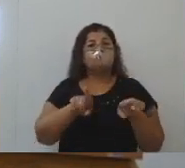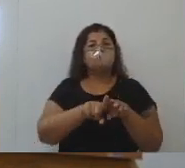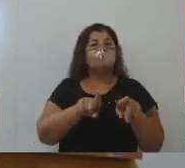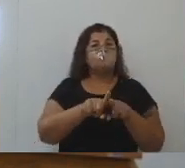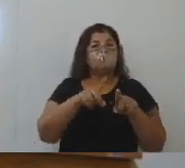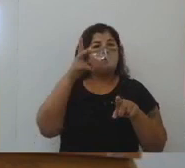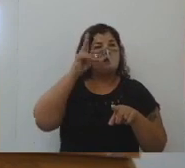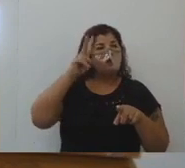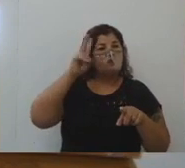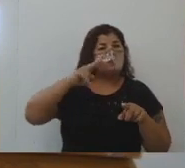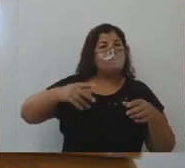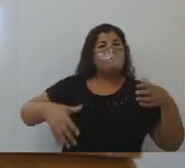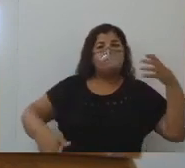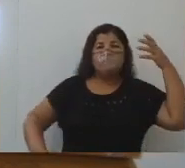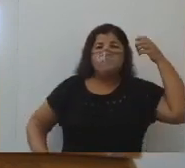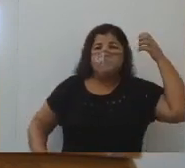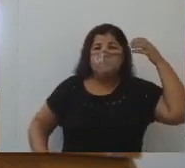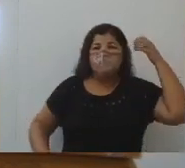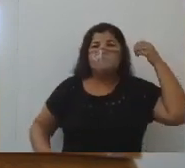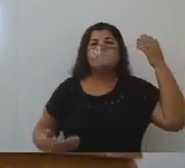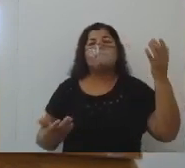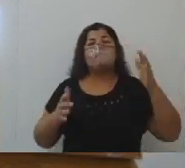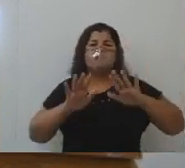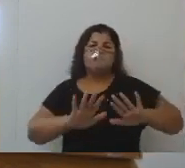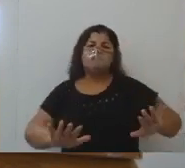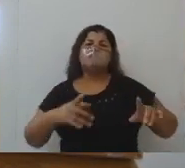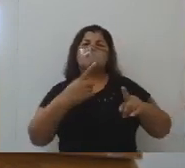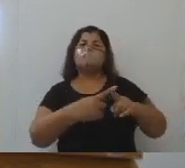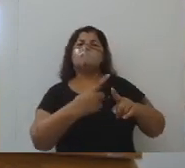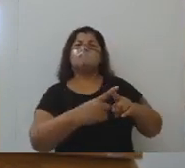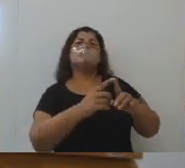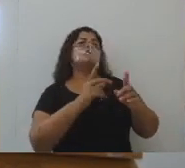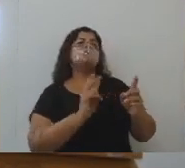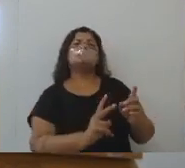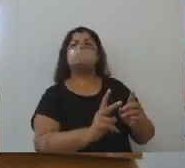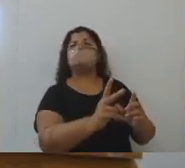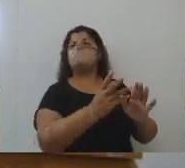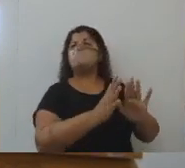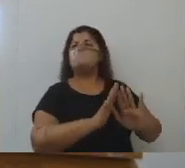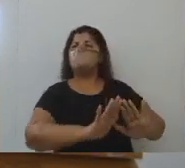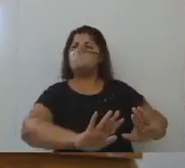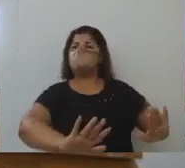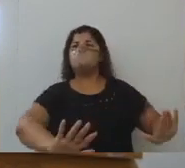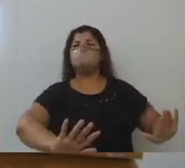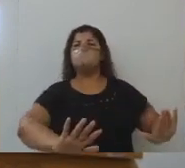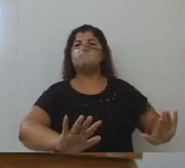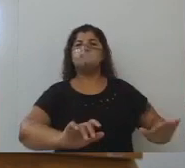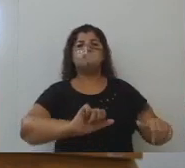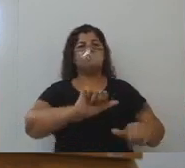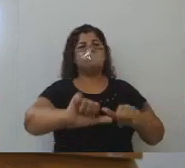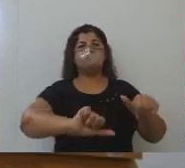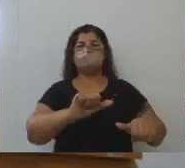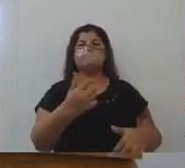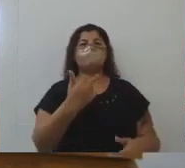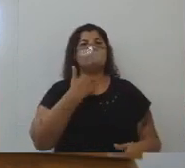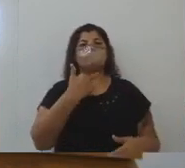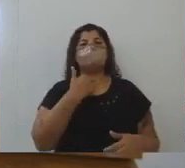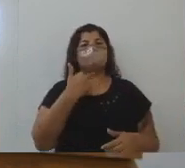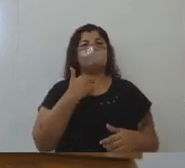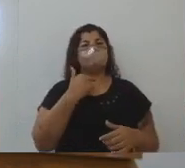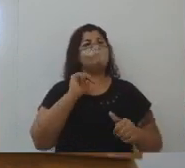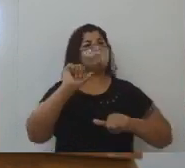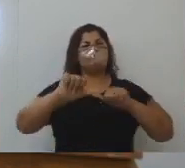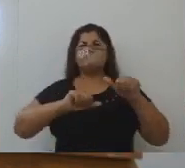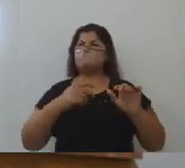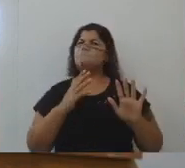macacos? Isso é assim, porque sempre foi assim. E aí a gente não pode mudar, a gente não pode